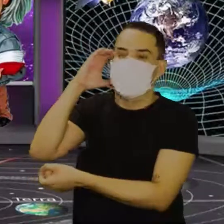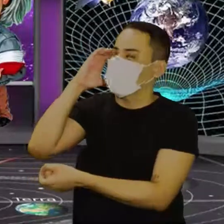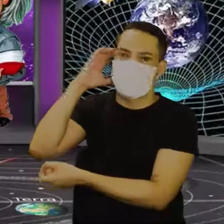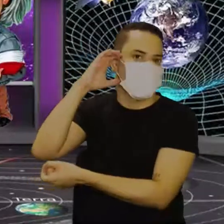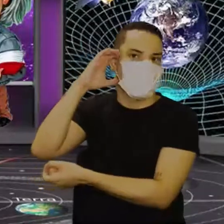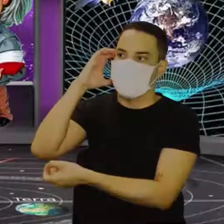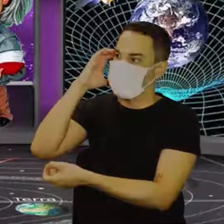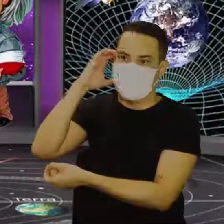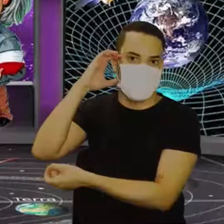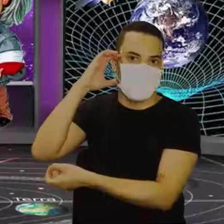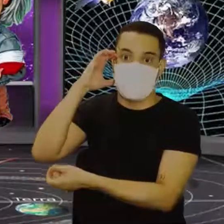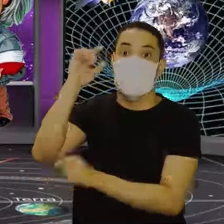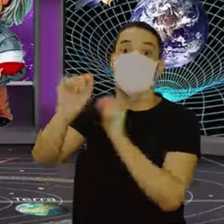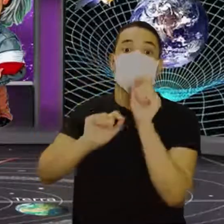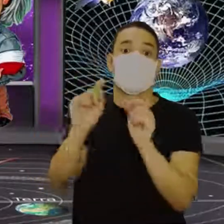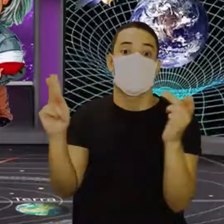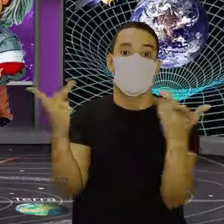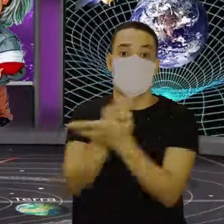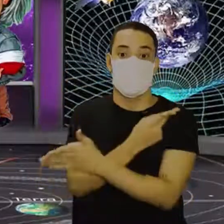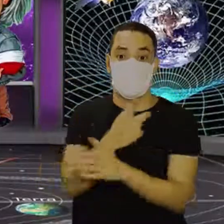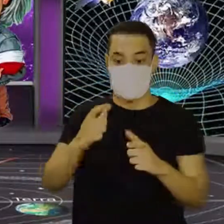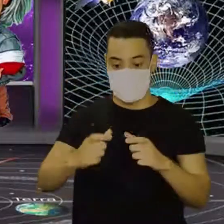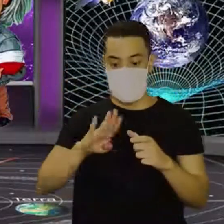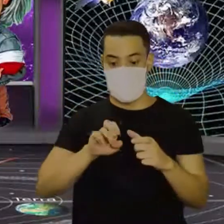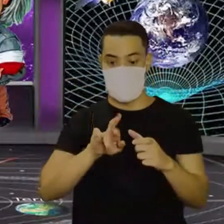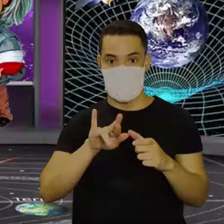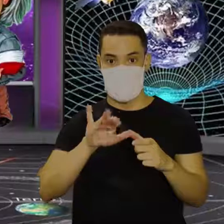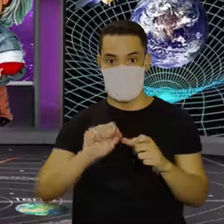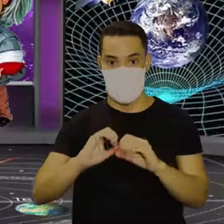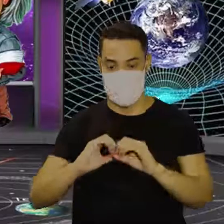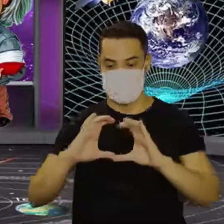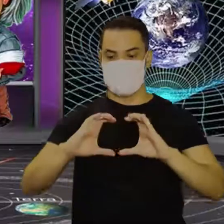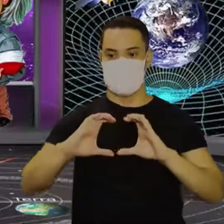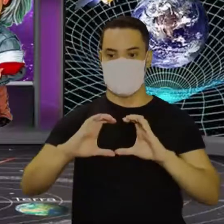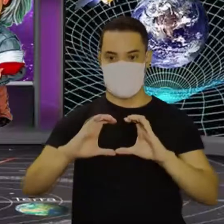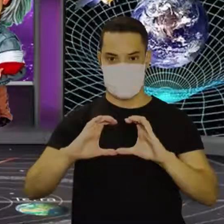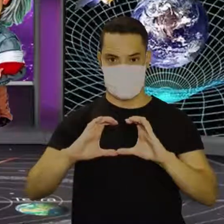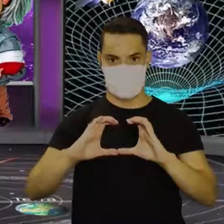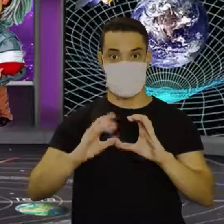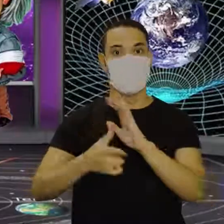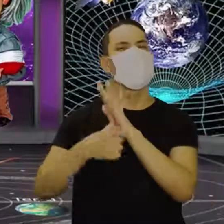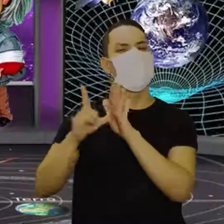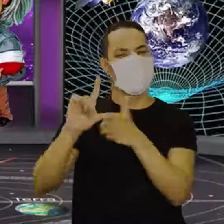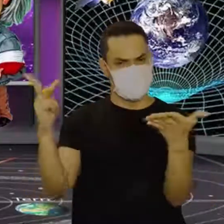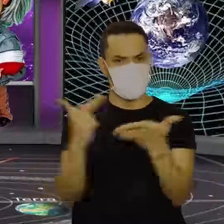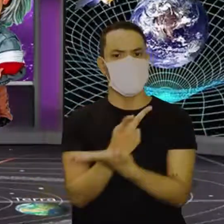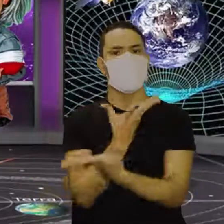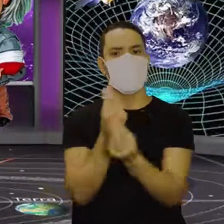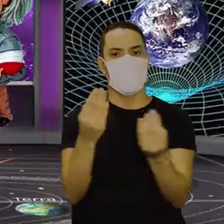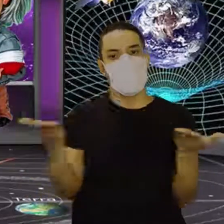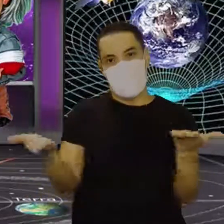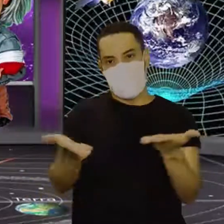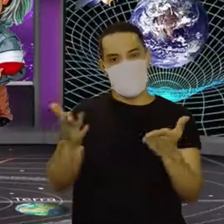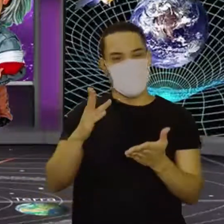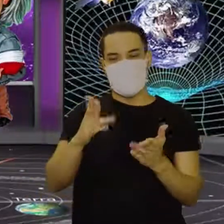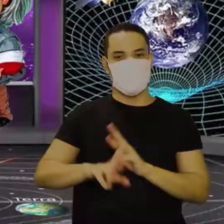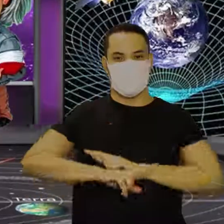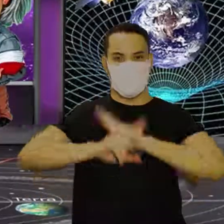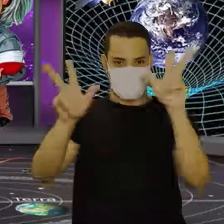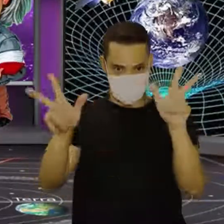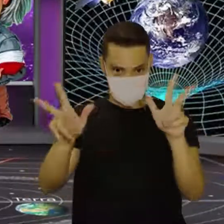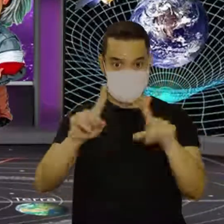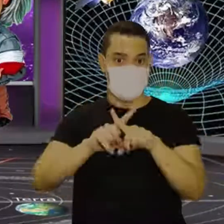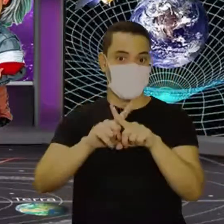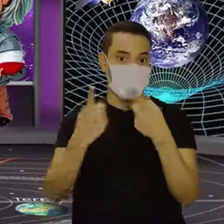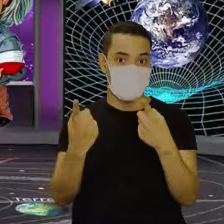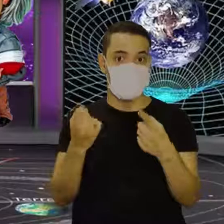aquecendo, o que acontece? A bateria acaba tufando, né? Que antes tinha muito isso, agora a maioria dos celulares são blindados.